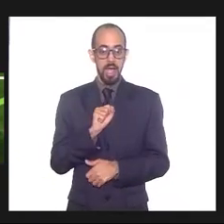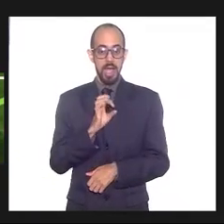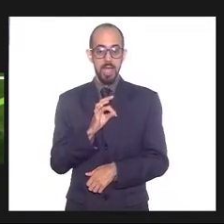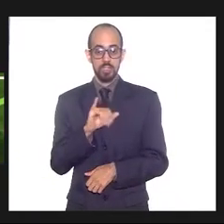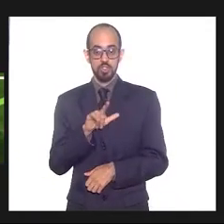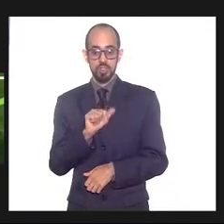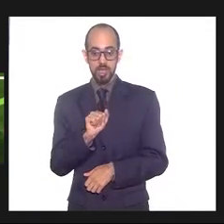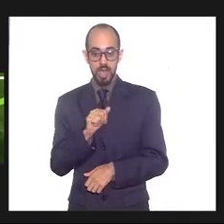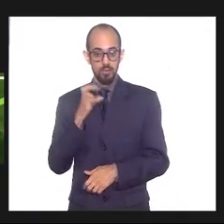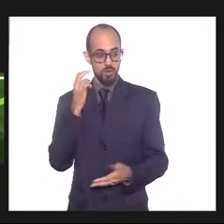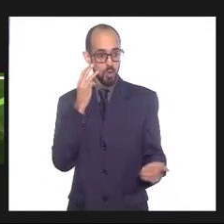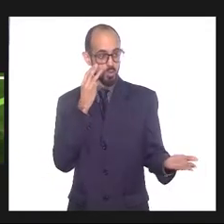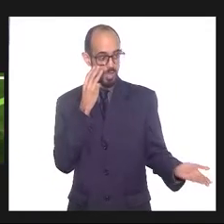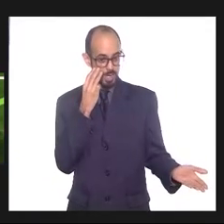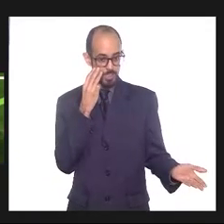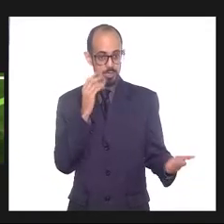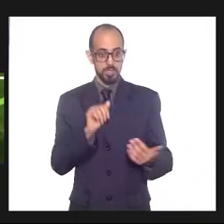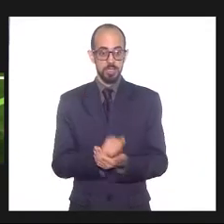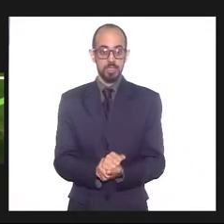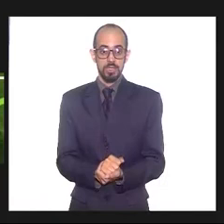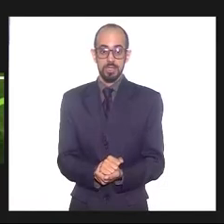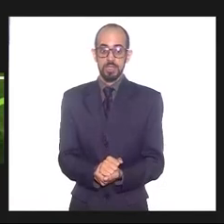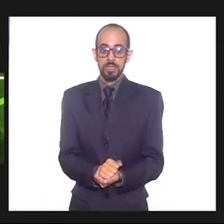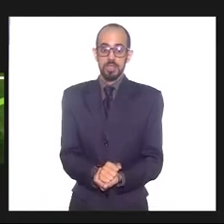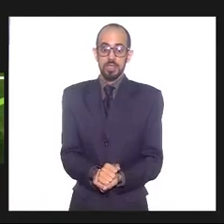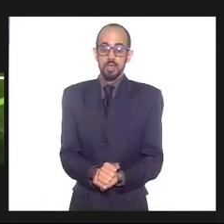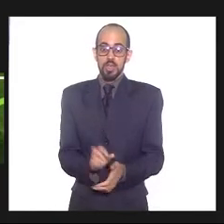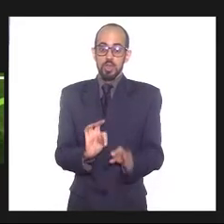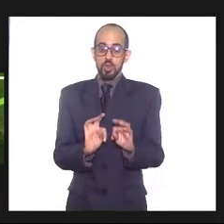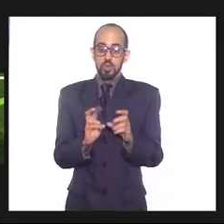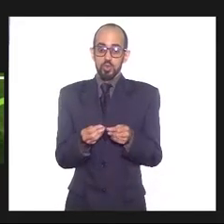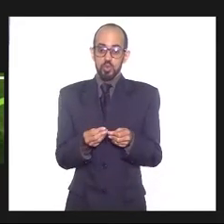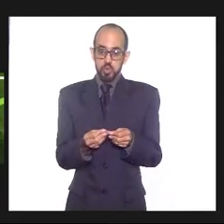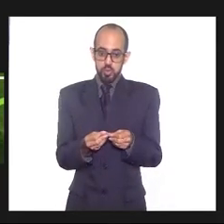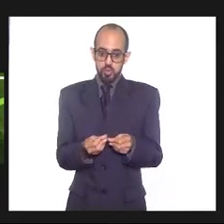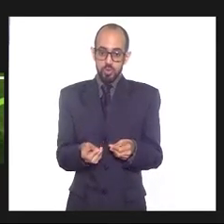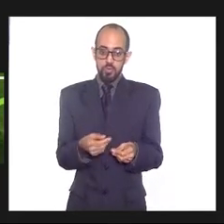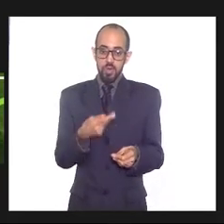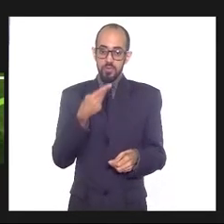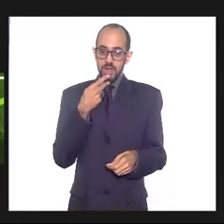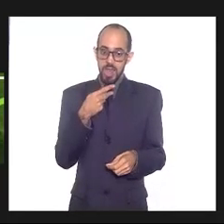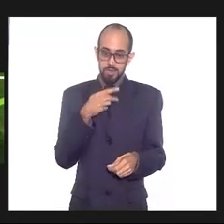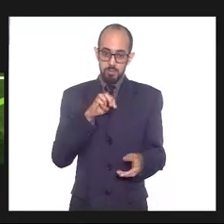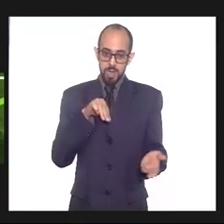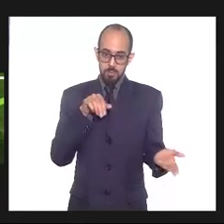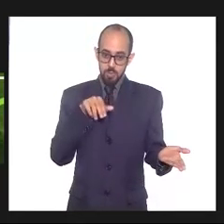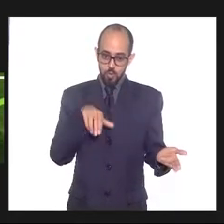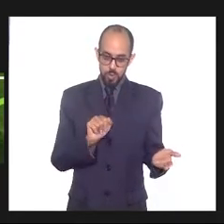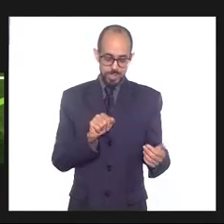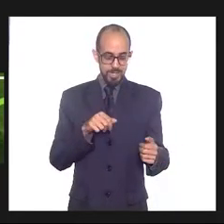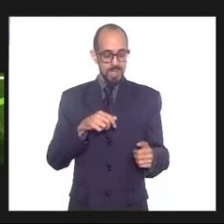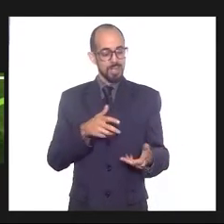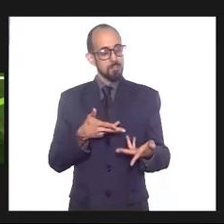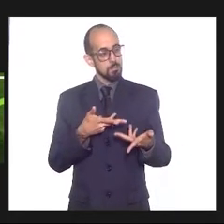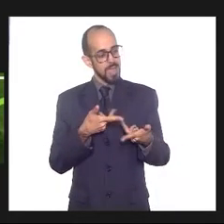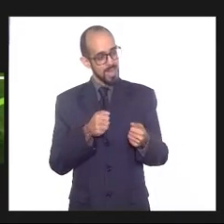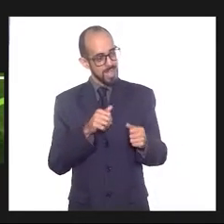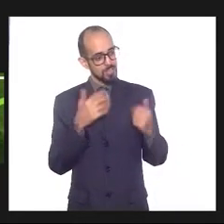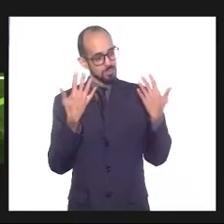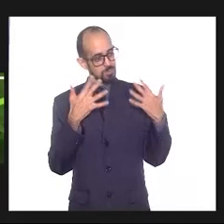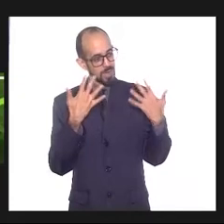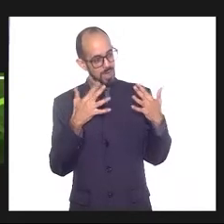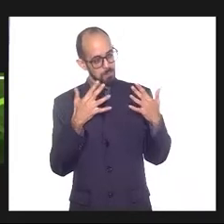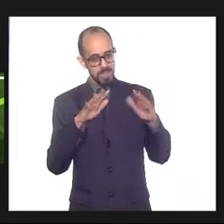Átila o Valdete né todas as esses indicativos que foram feitos pra dentro tá da Mônica que merece todos os nossos aplausos